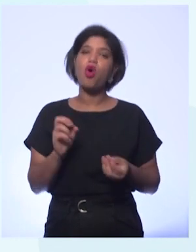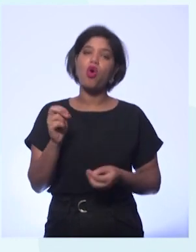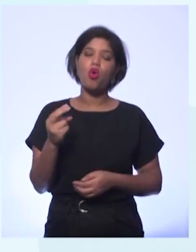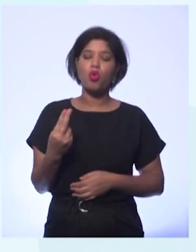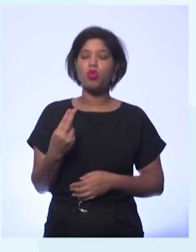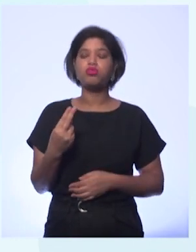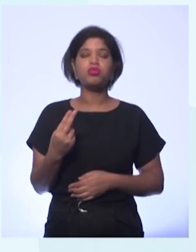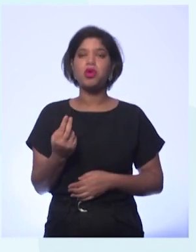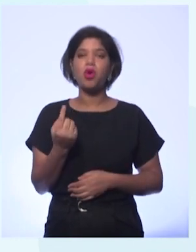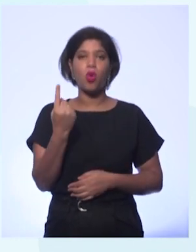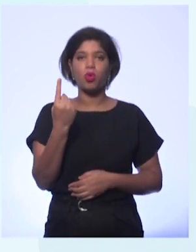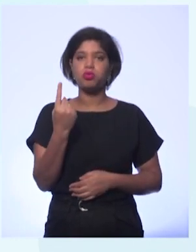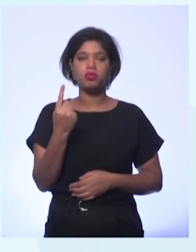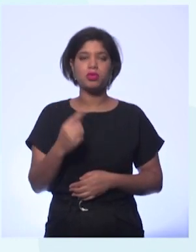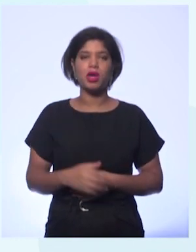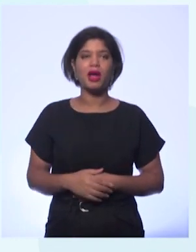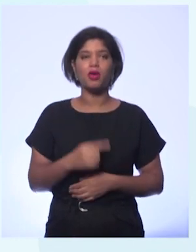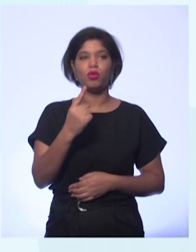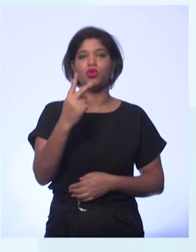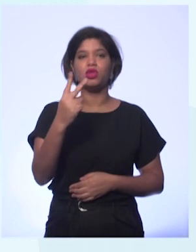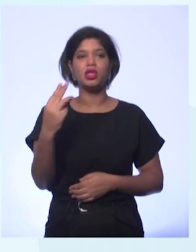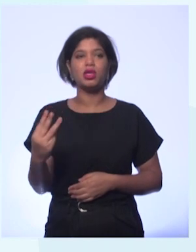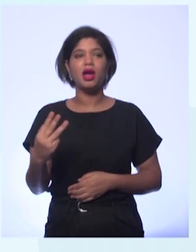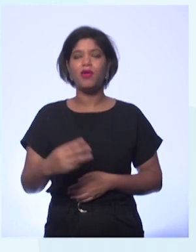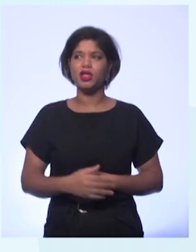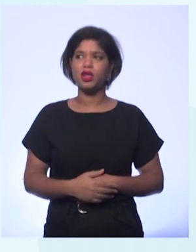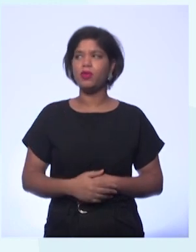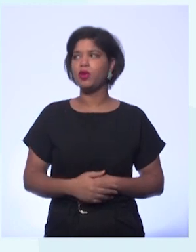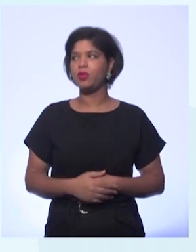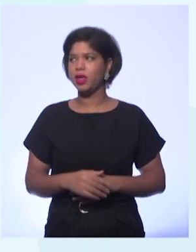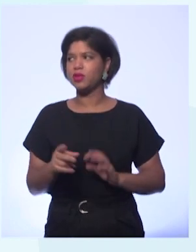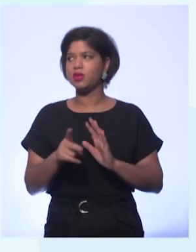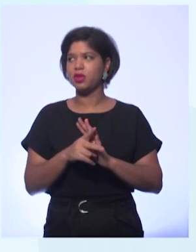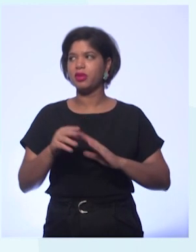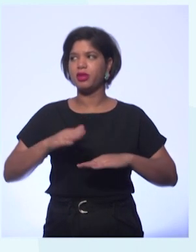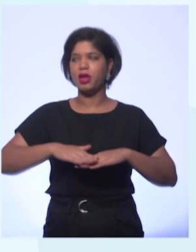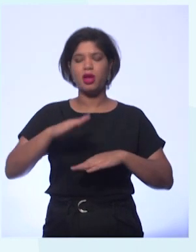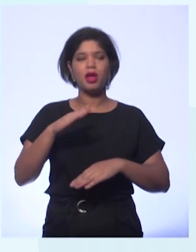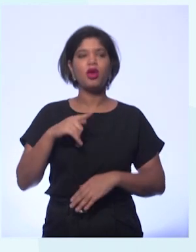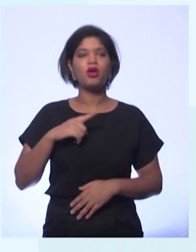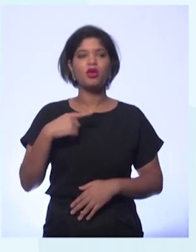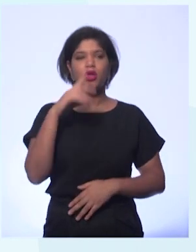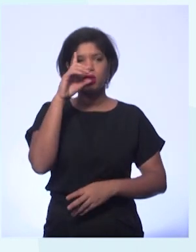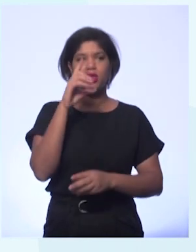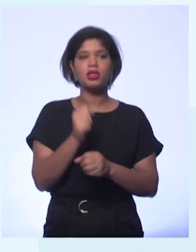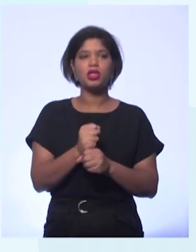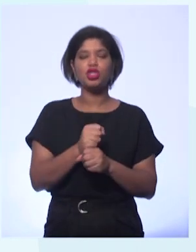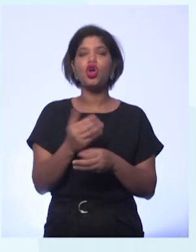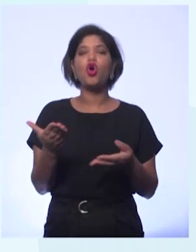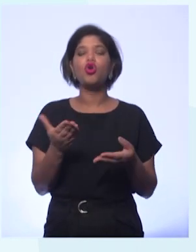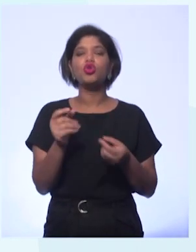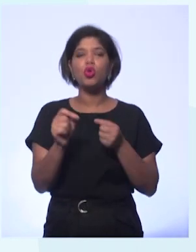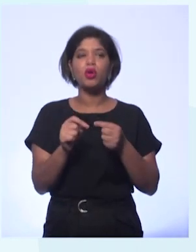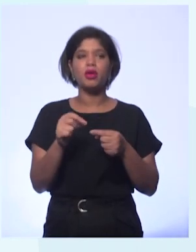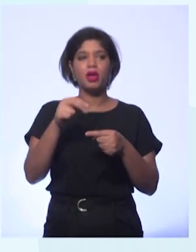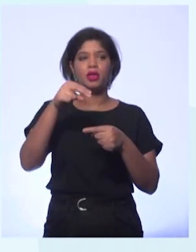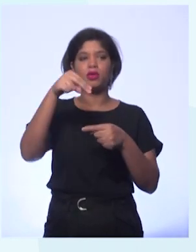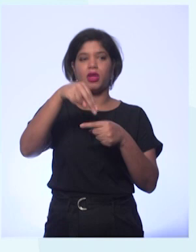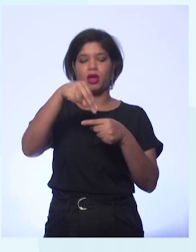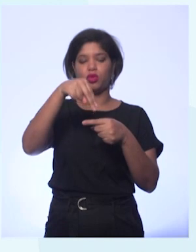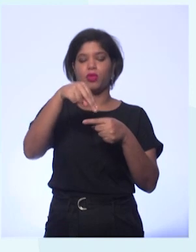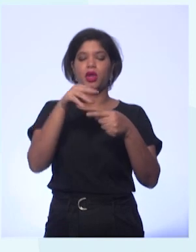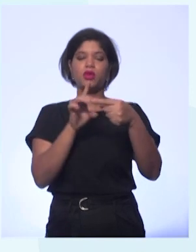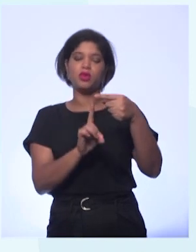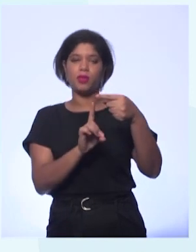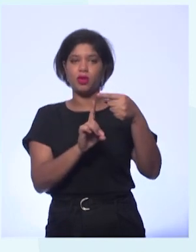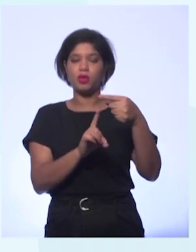exatamente um inteiro, tá bom? Um, dois, três inteiros e assim por diante. Então vamos começar com as nossas definições da aula de hoje, tá? Então, quais são os tipos